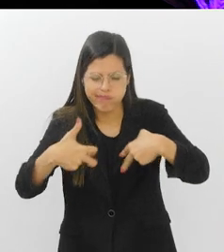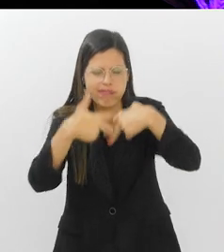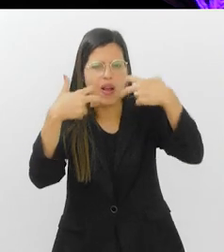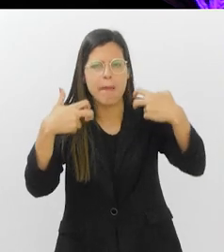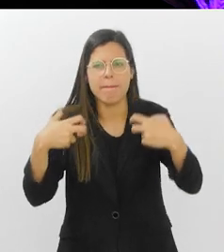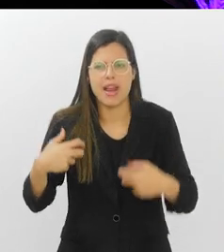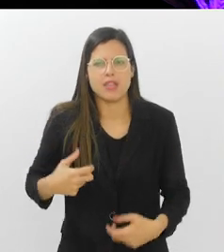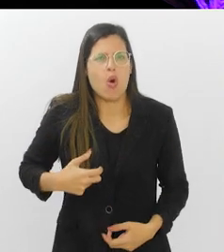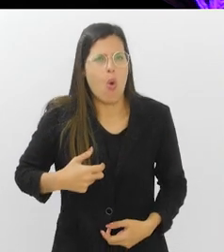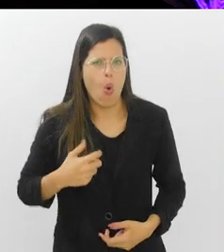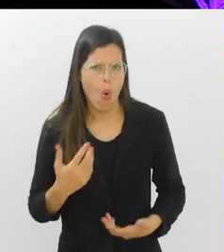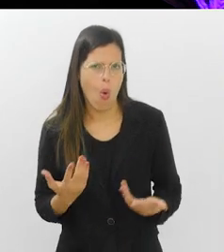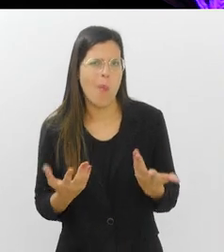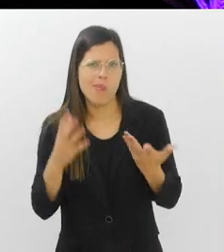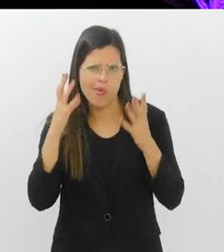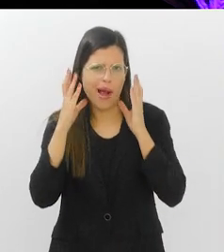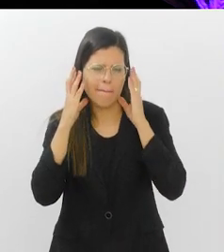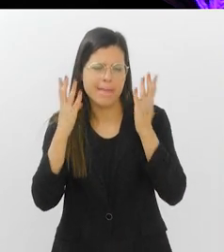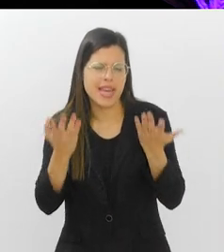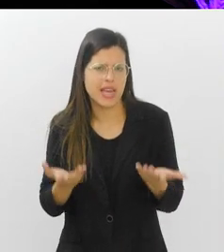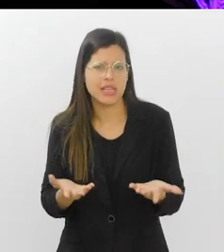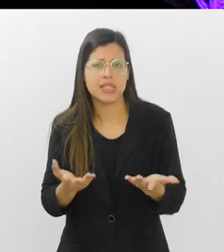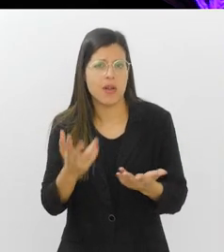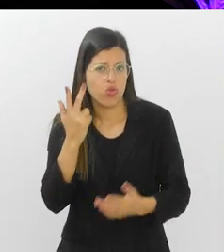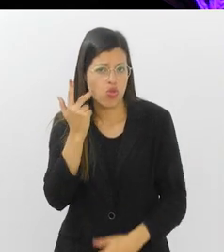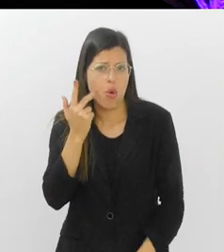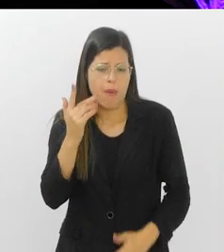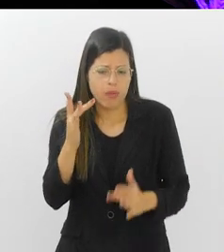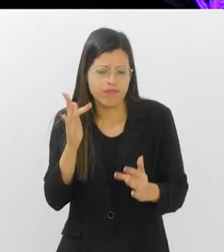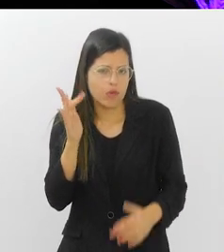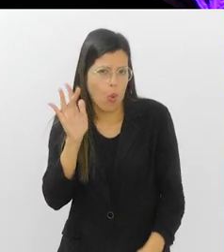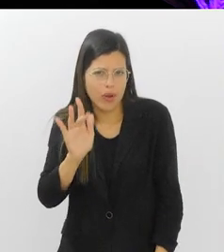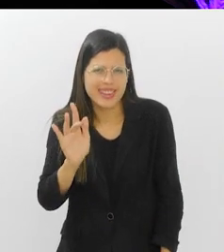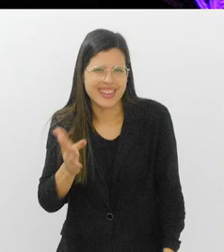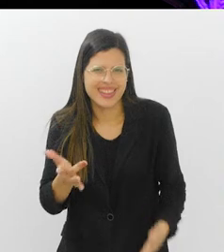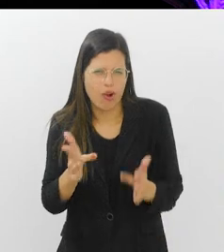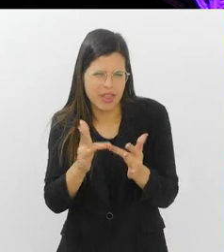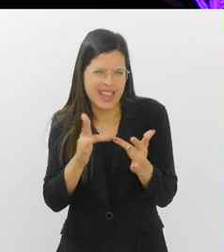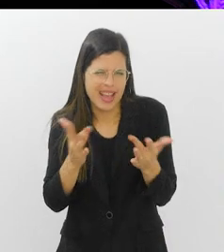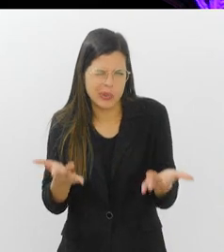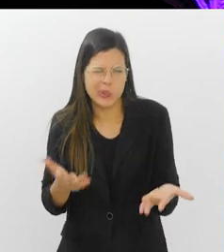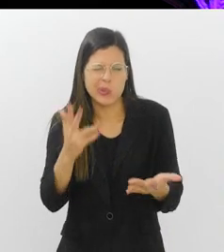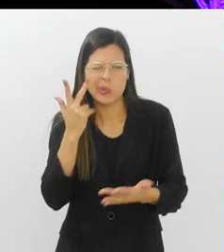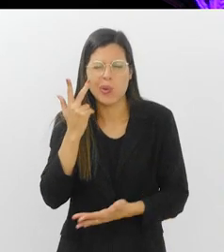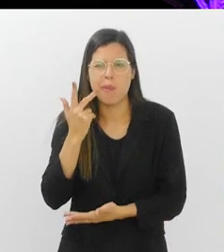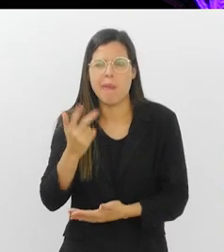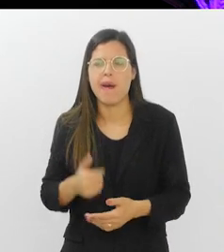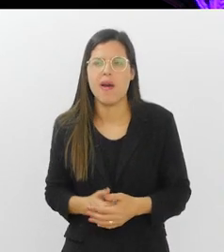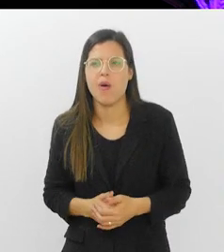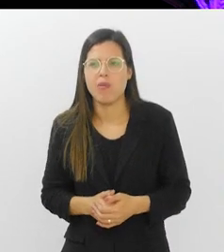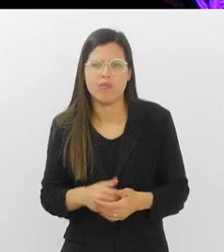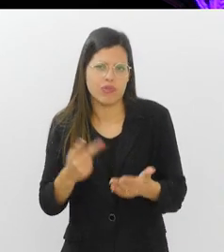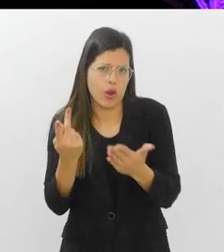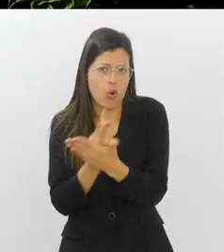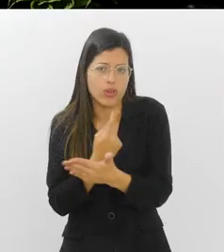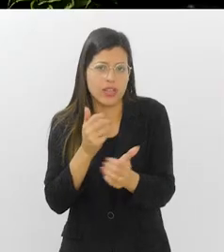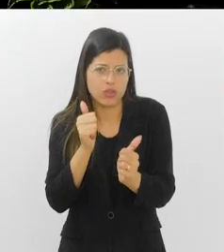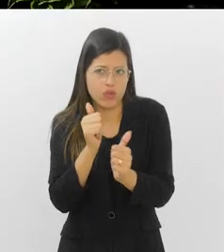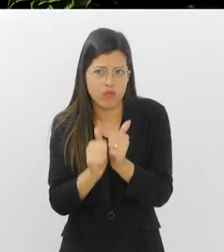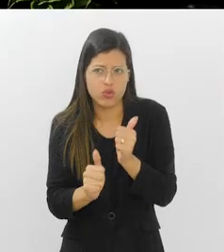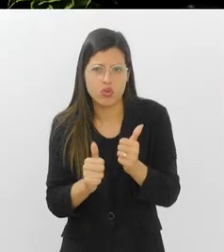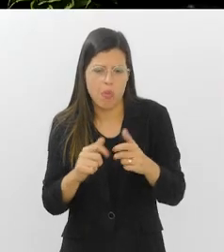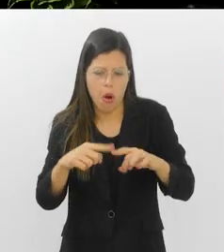cara sobe de cabeça o outro também sobe bate ombro com ombro bate enfim é é o contato quase que normal né do futebol